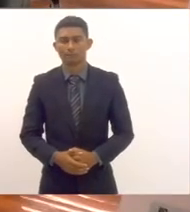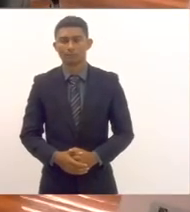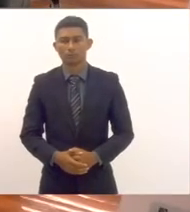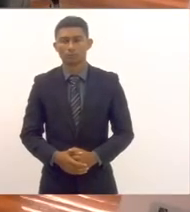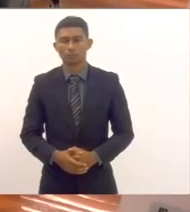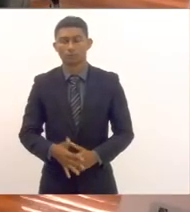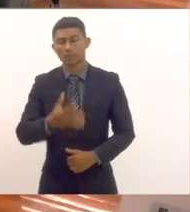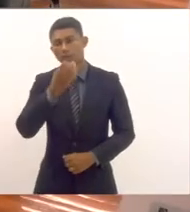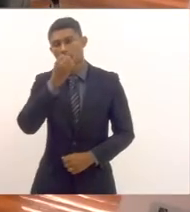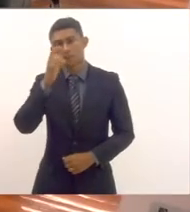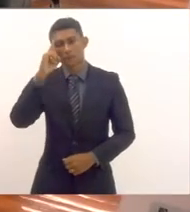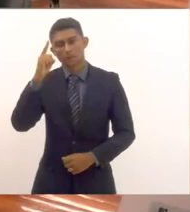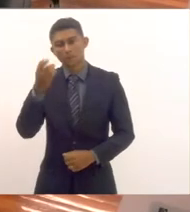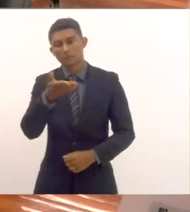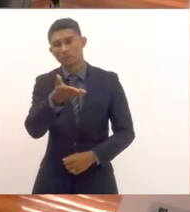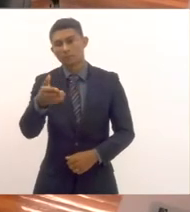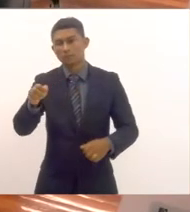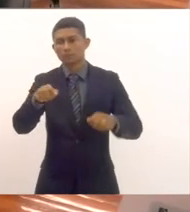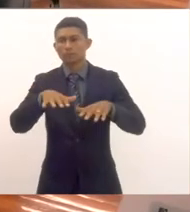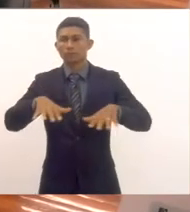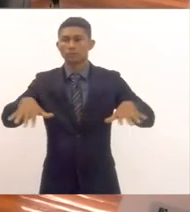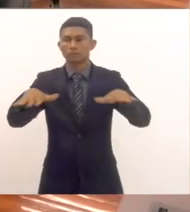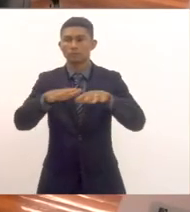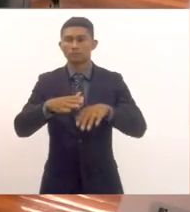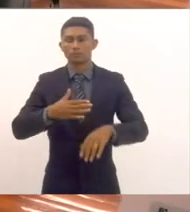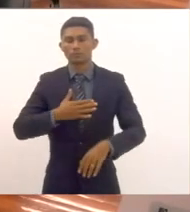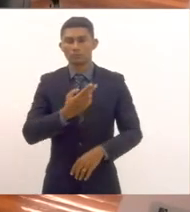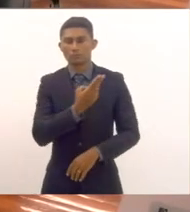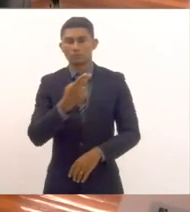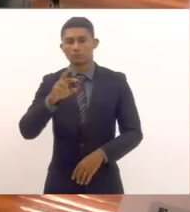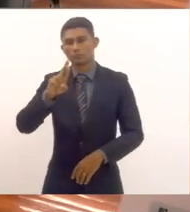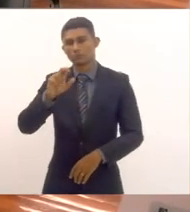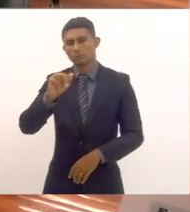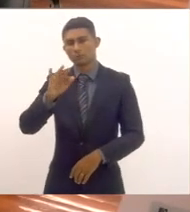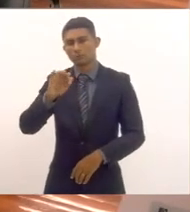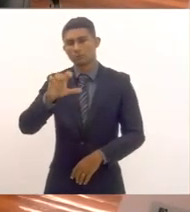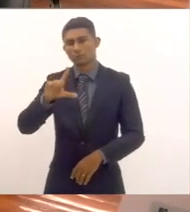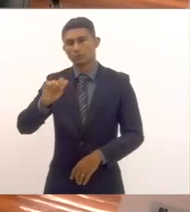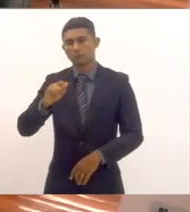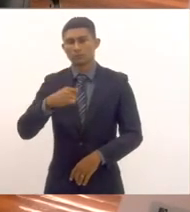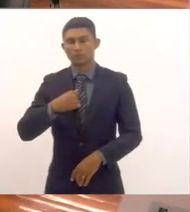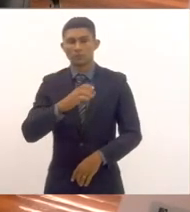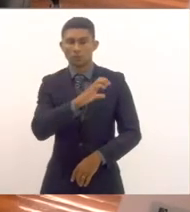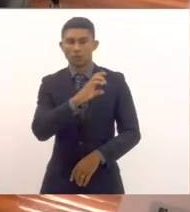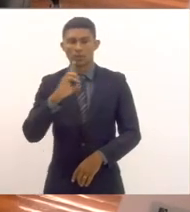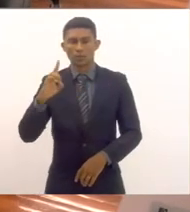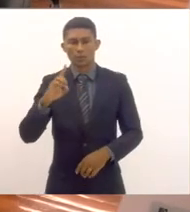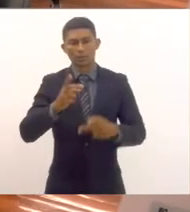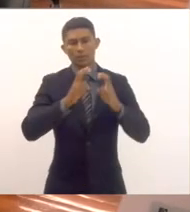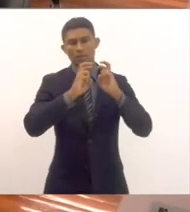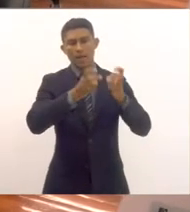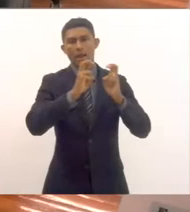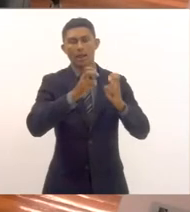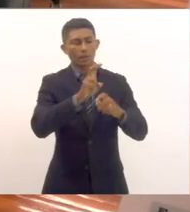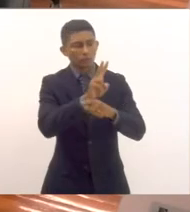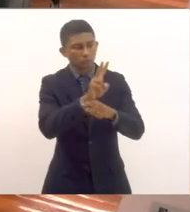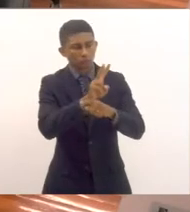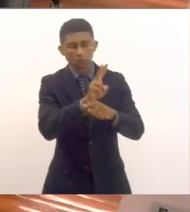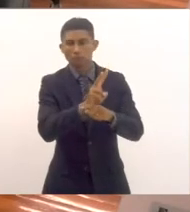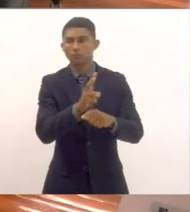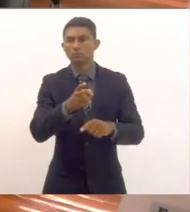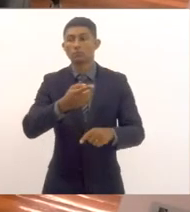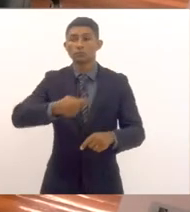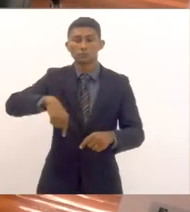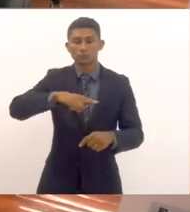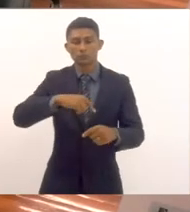Olá bom dia a todas todos e todas Rafaela bergaria Sou coordenadora do Observatório dos trens a gente tem que trabalhar não é